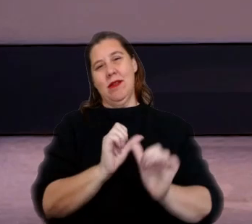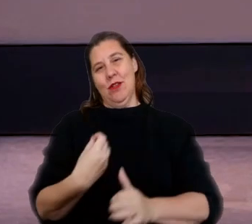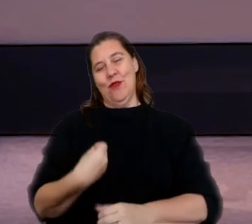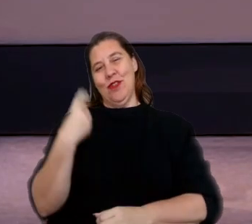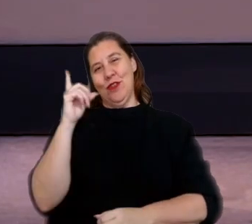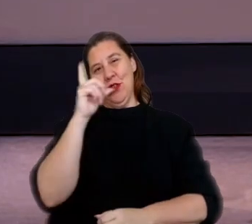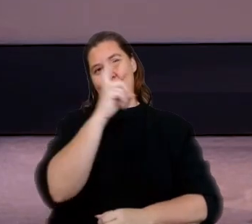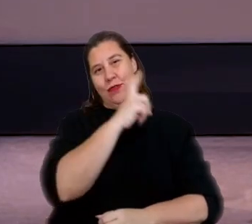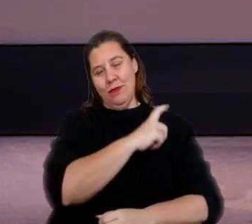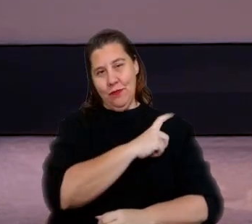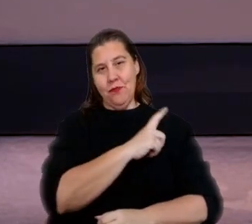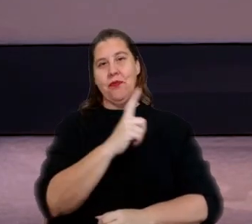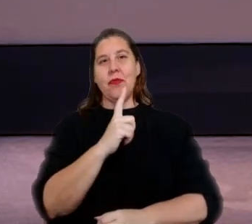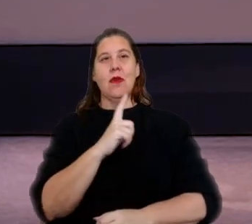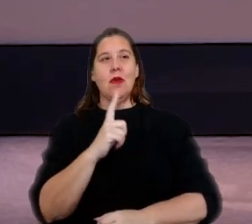muito difícil.